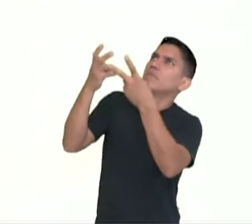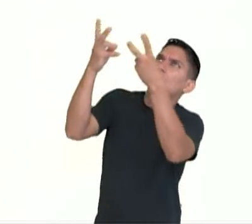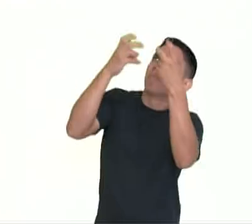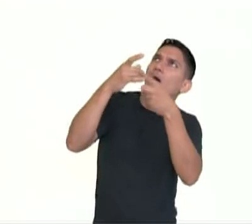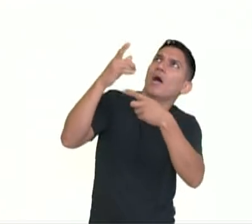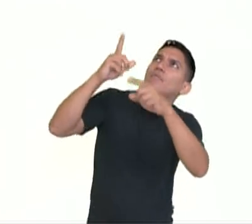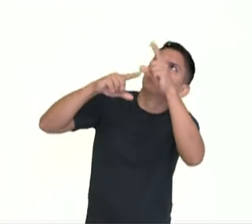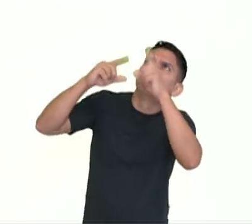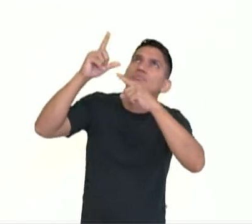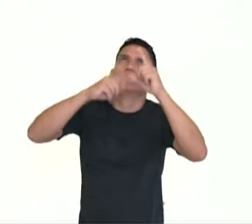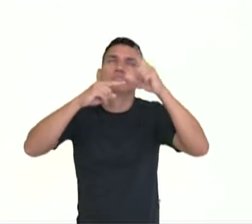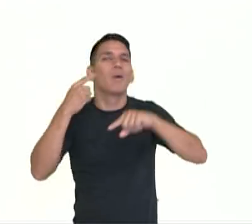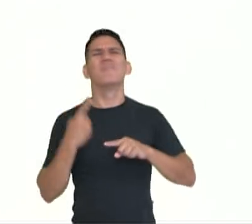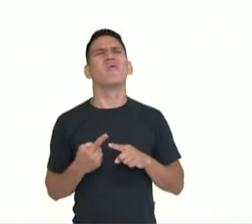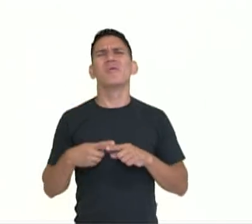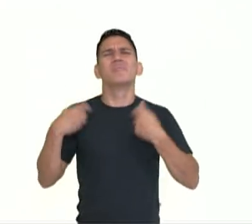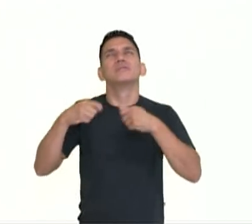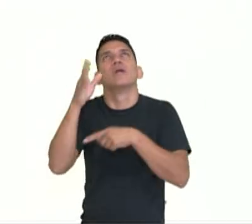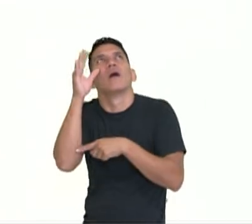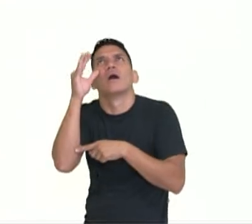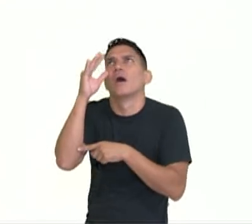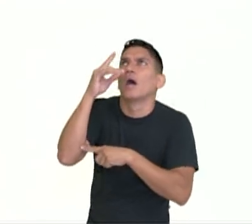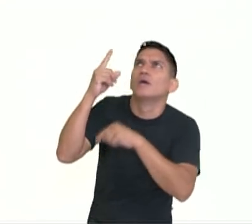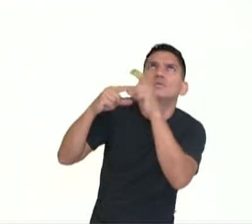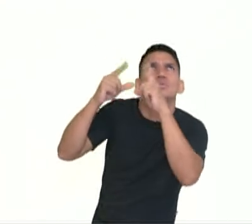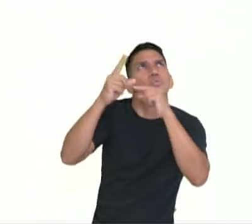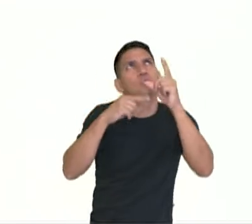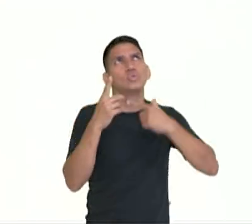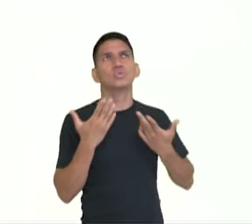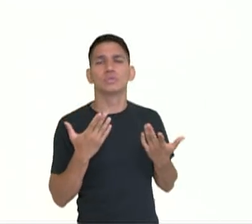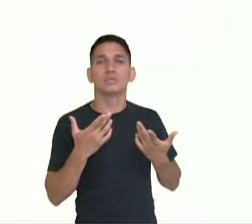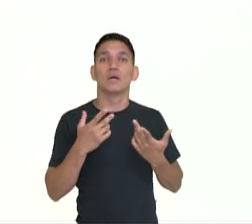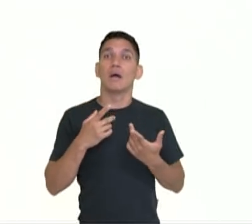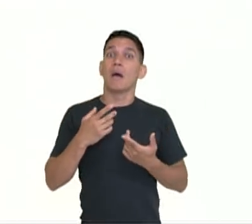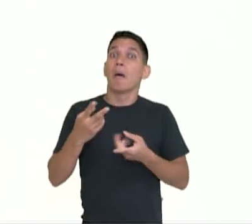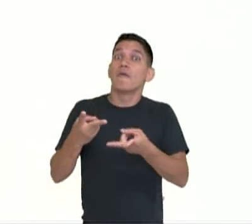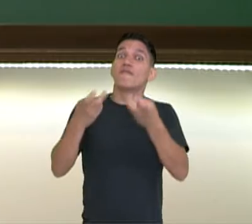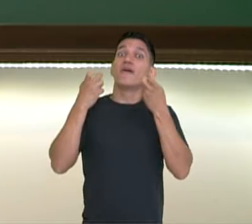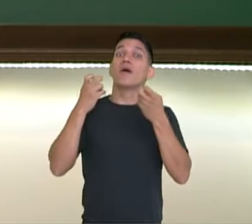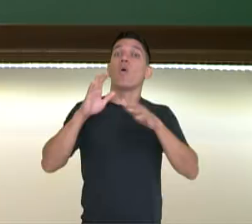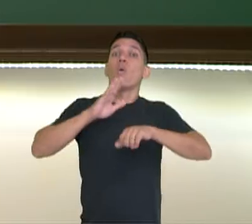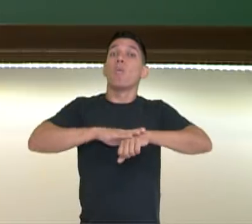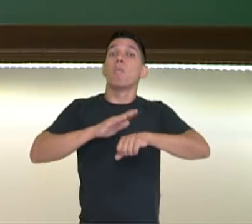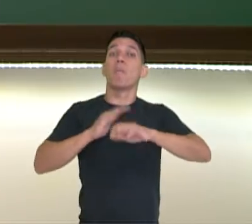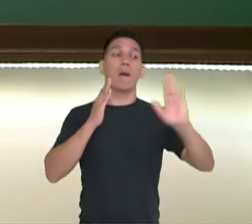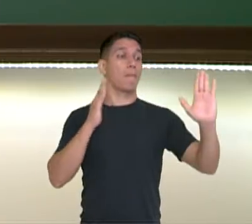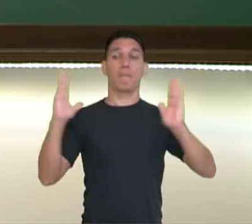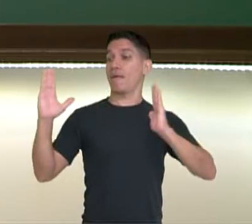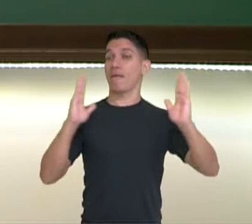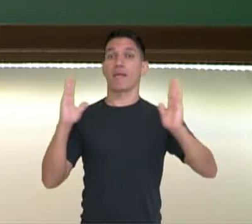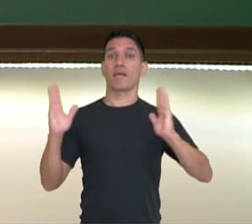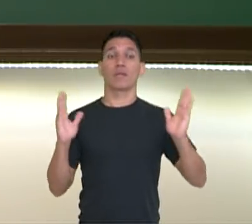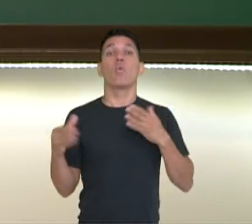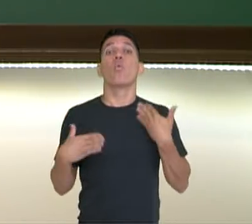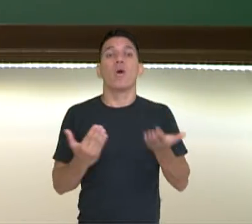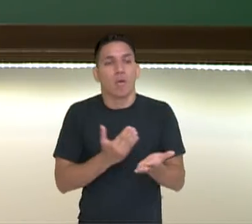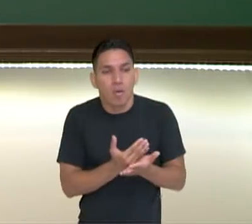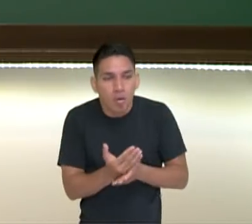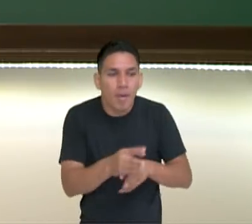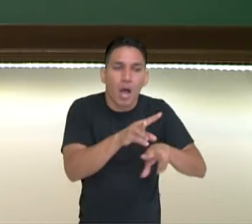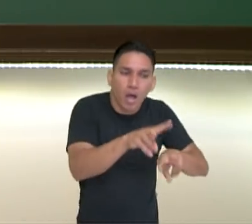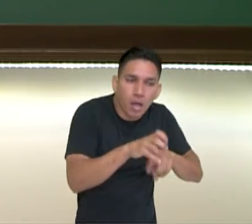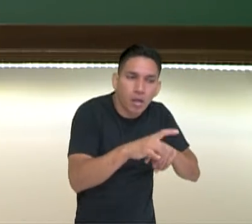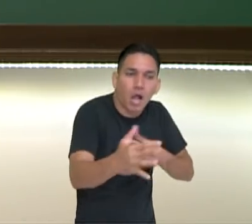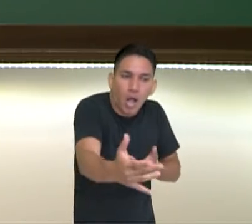eles precisavam fazer observações astronômicas? Para verificar as estações do ano, para verificar qual que era o período da colheita, qual que era o período